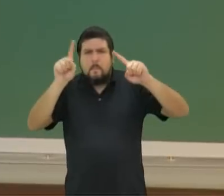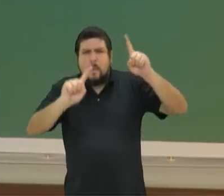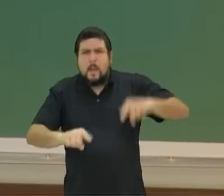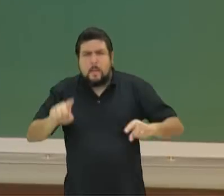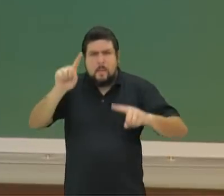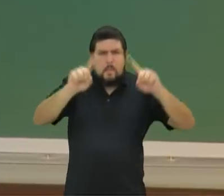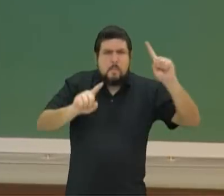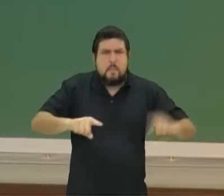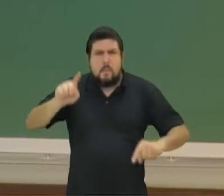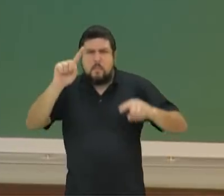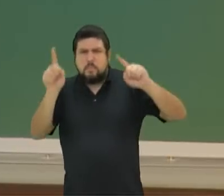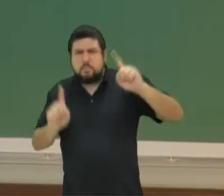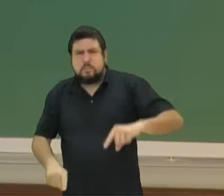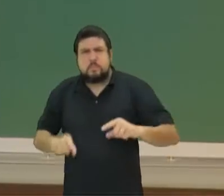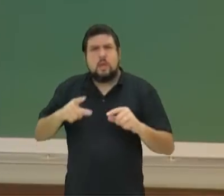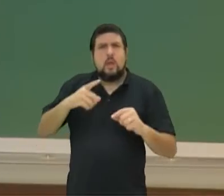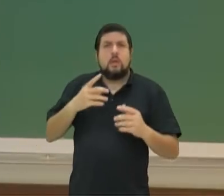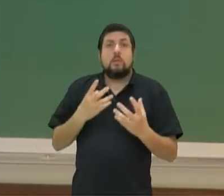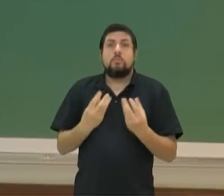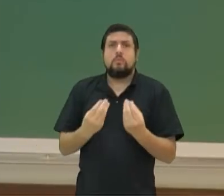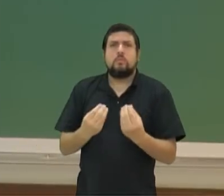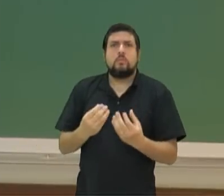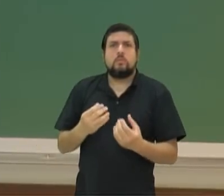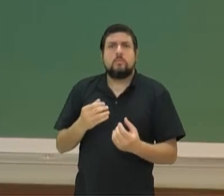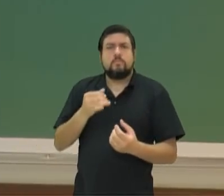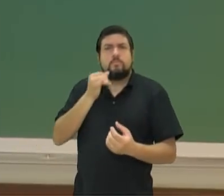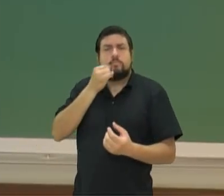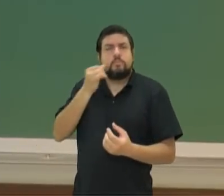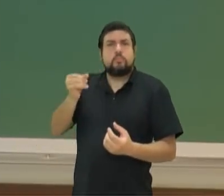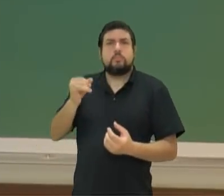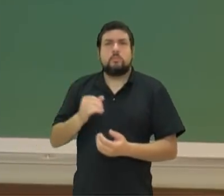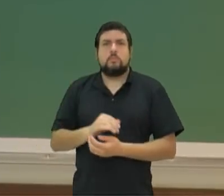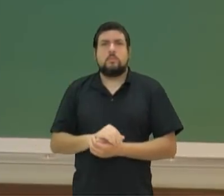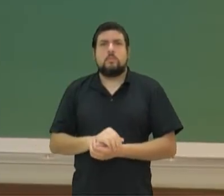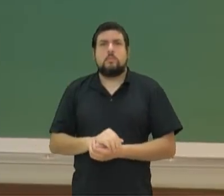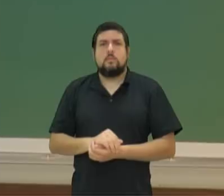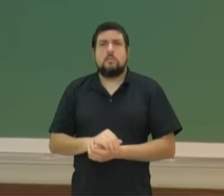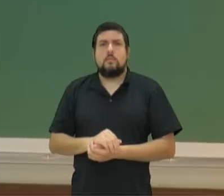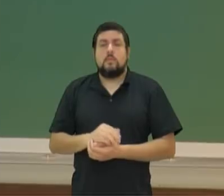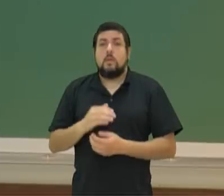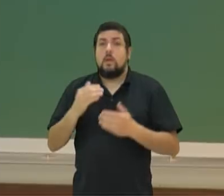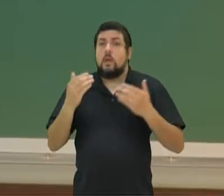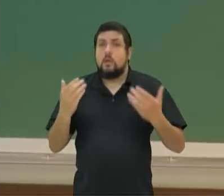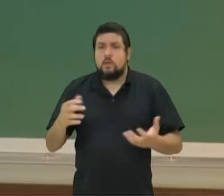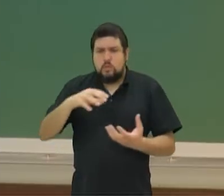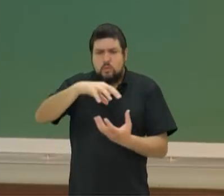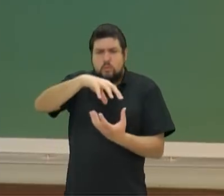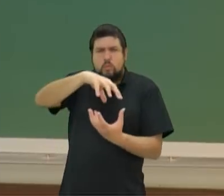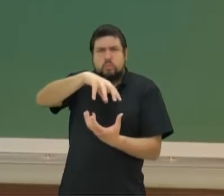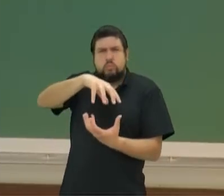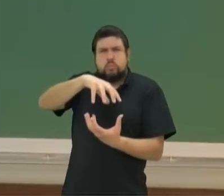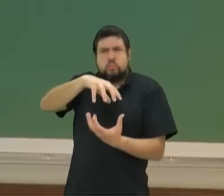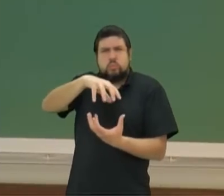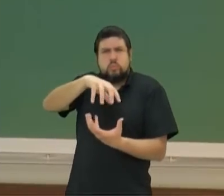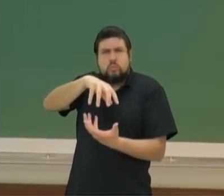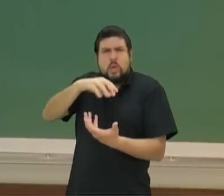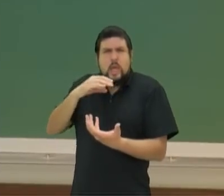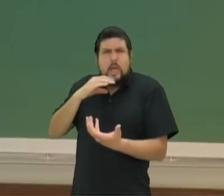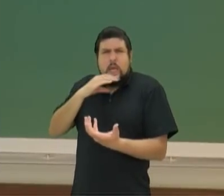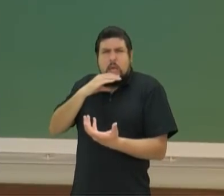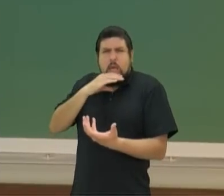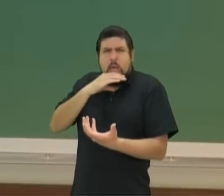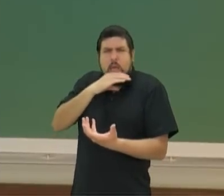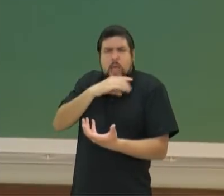de elementos que tinha aqui na atmosfera. Então, o nosso planeta ele era intensamente quente, com muitas